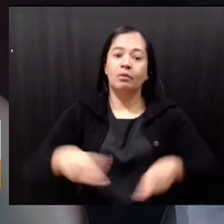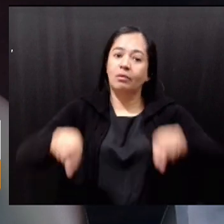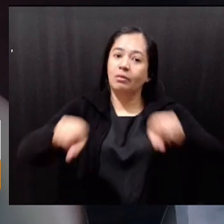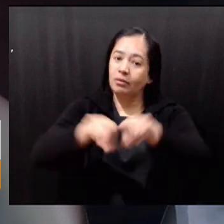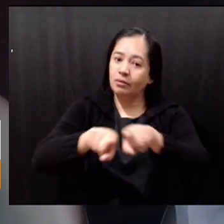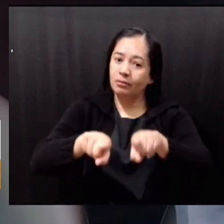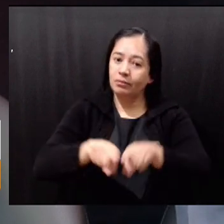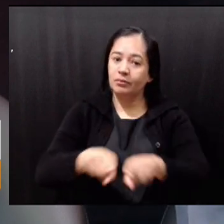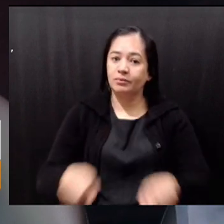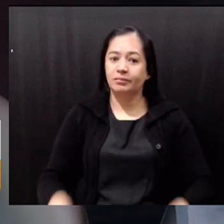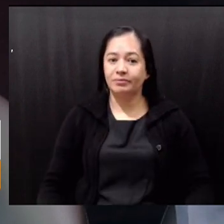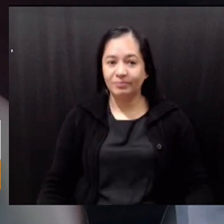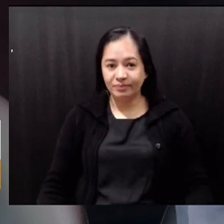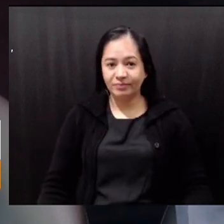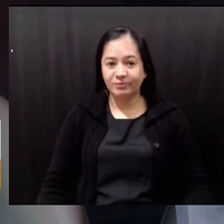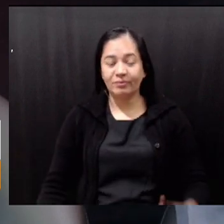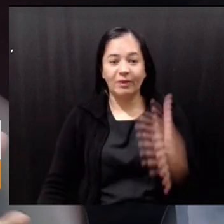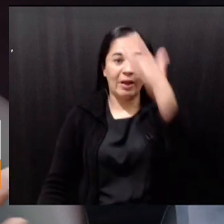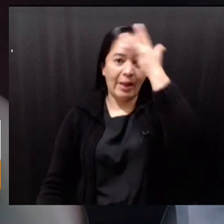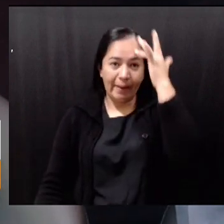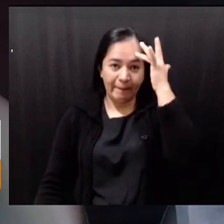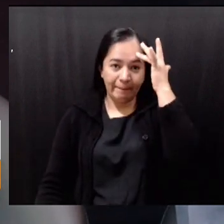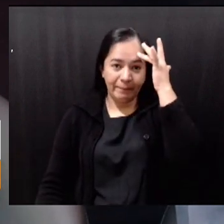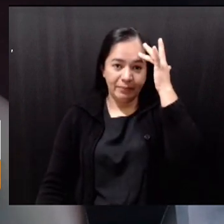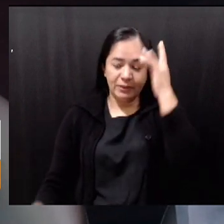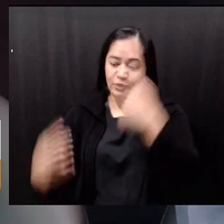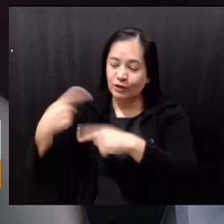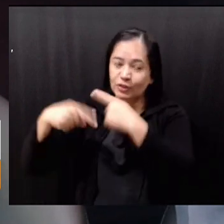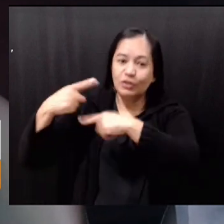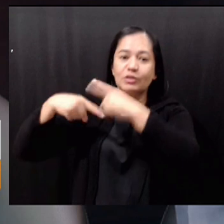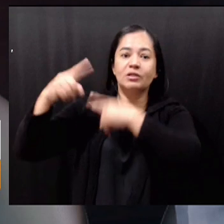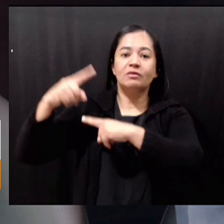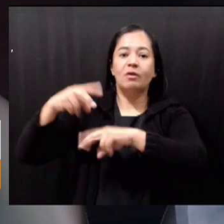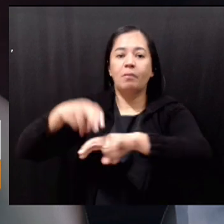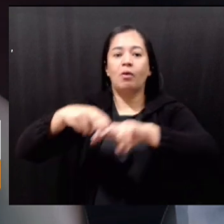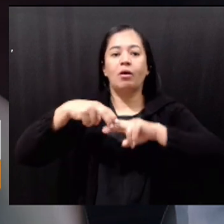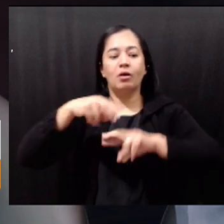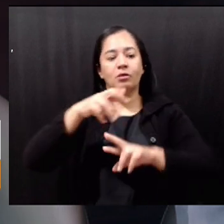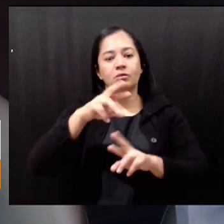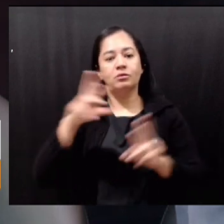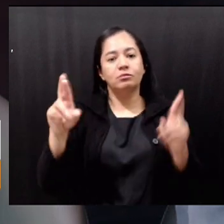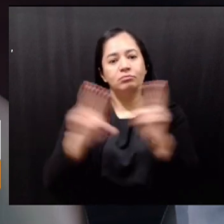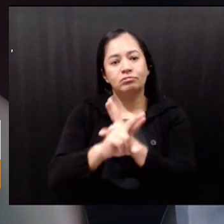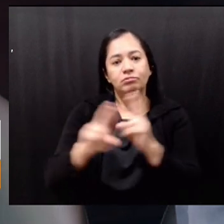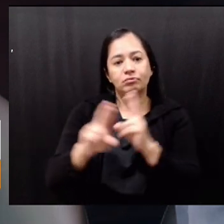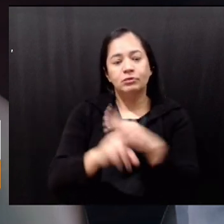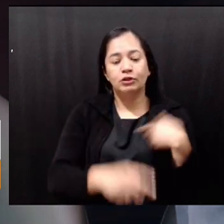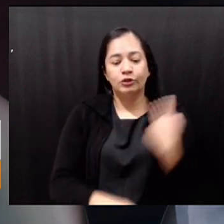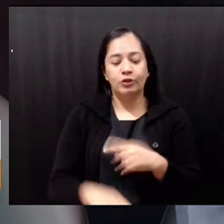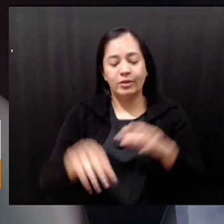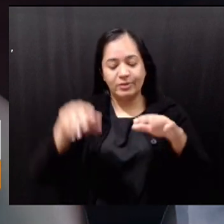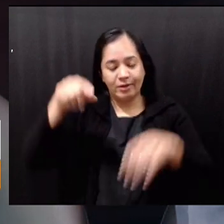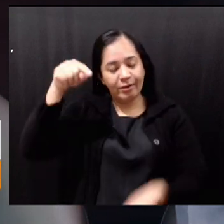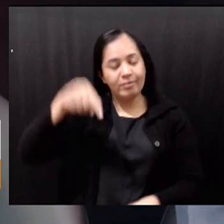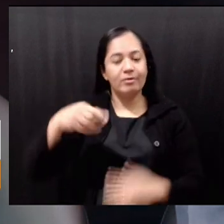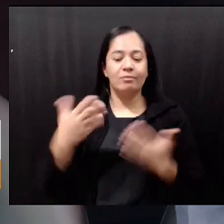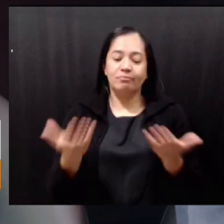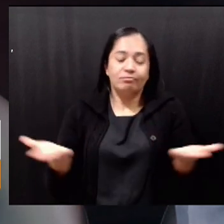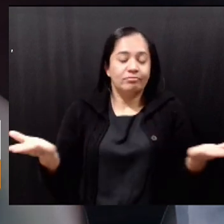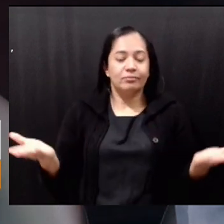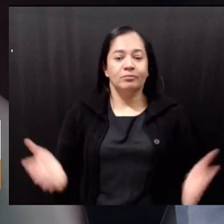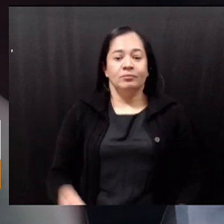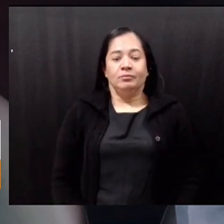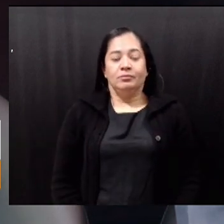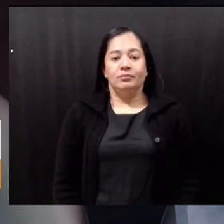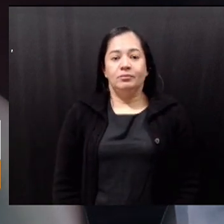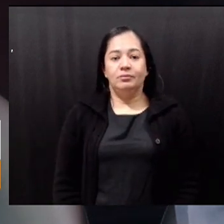o sujeito ele se desenvolve por meio das relações. sim, E estamos aqui para isso, né. muito bem. Vamos buscar